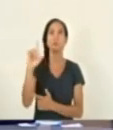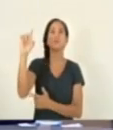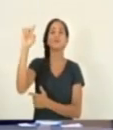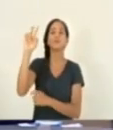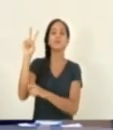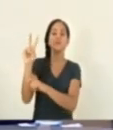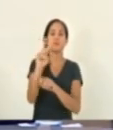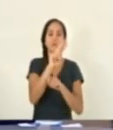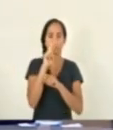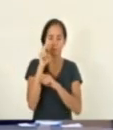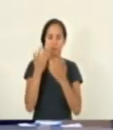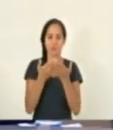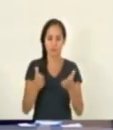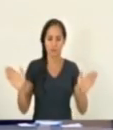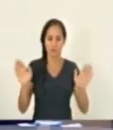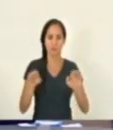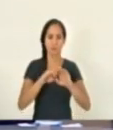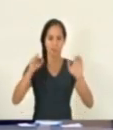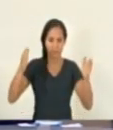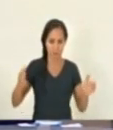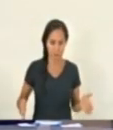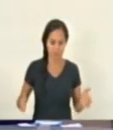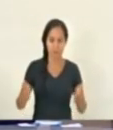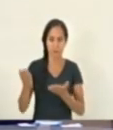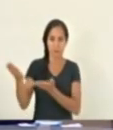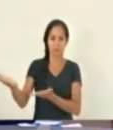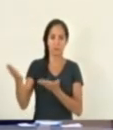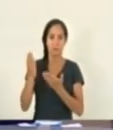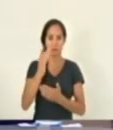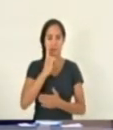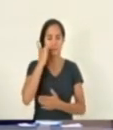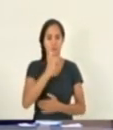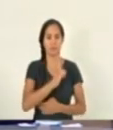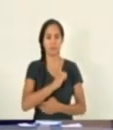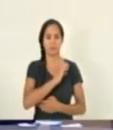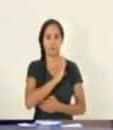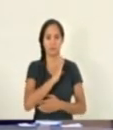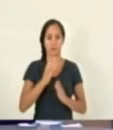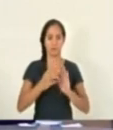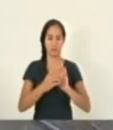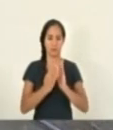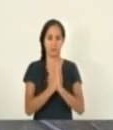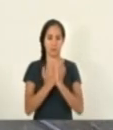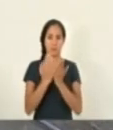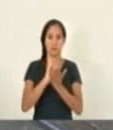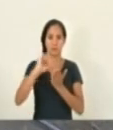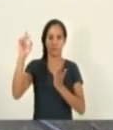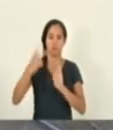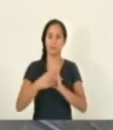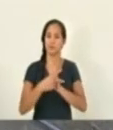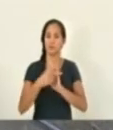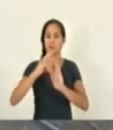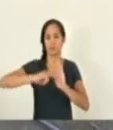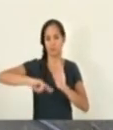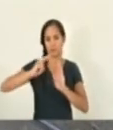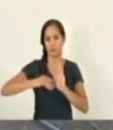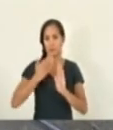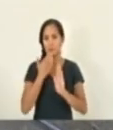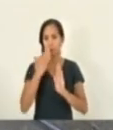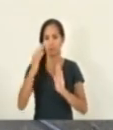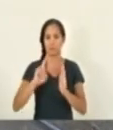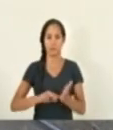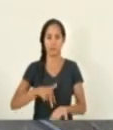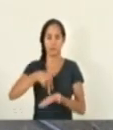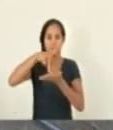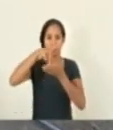mesma e convido o delegado Danilo Baense a proferir a leitura de um versículo da Bíblia. Sendo assim, eu solicito a todos se coloquem em posição de respeito,